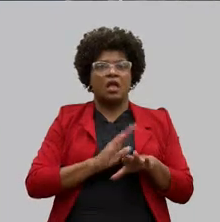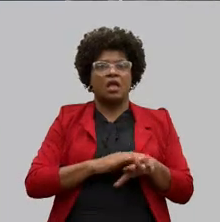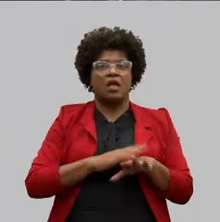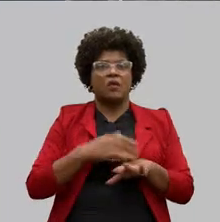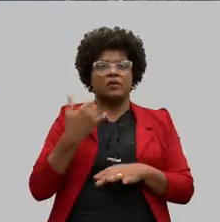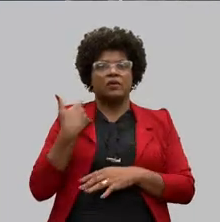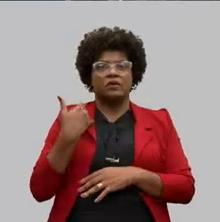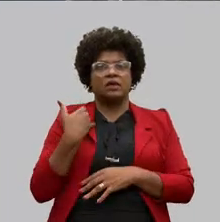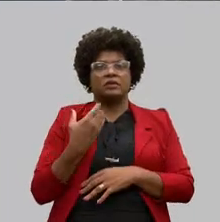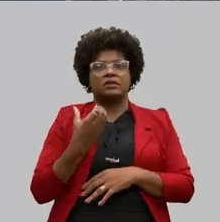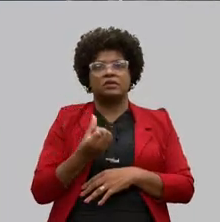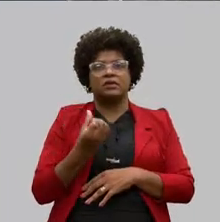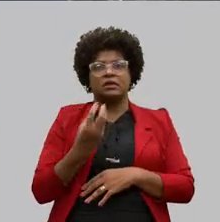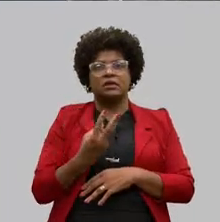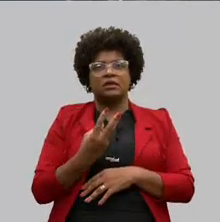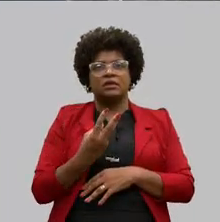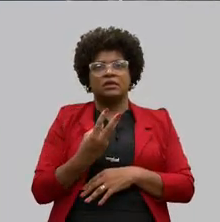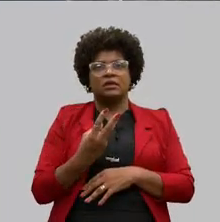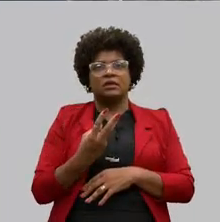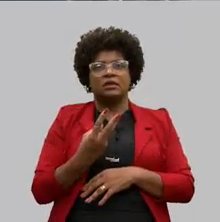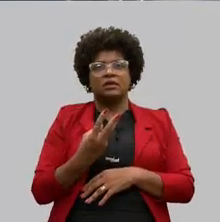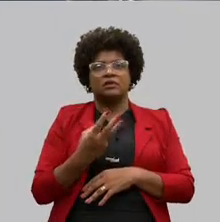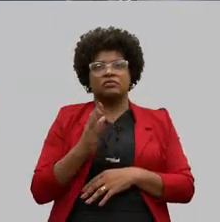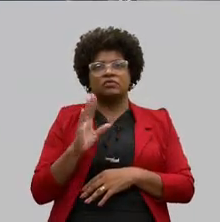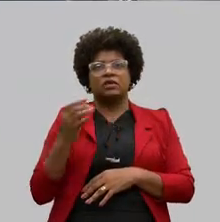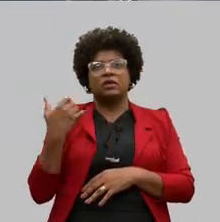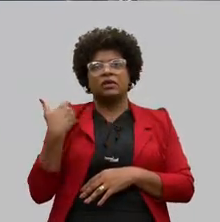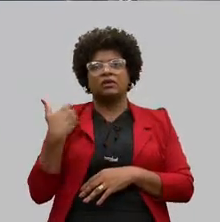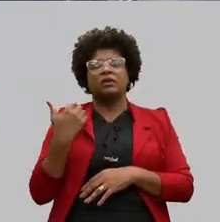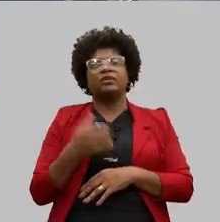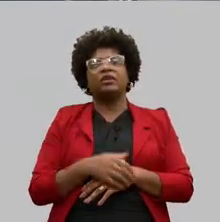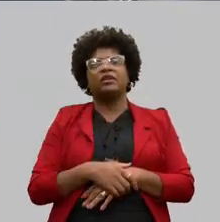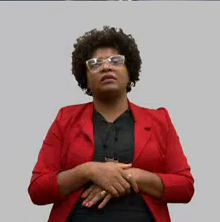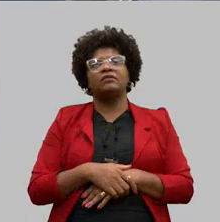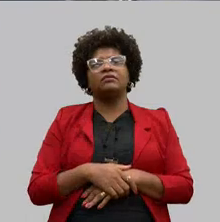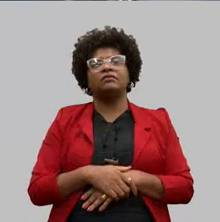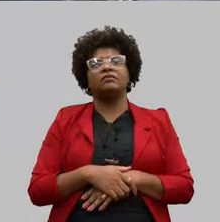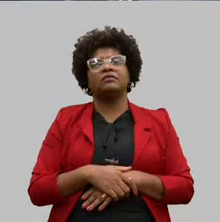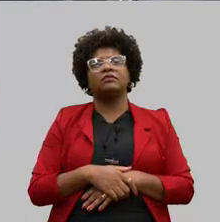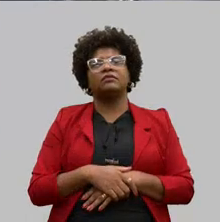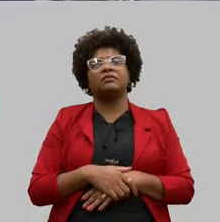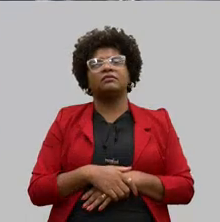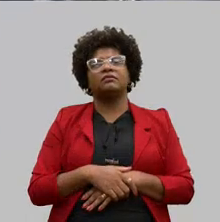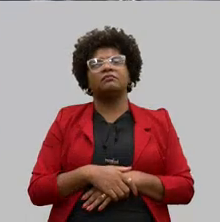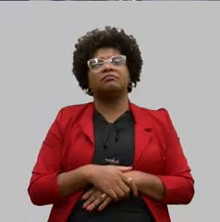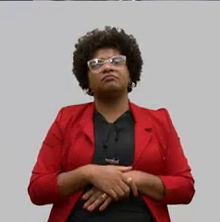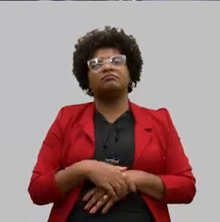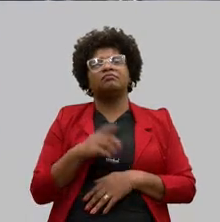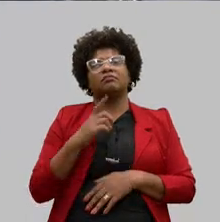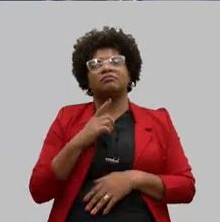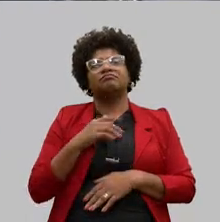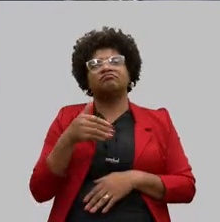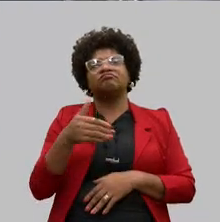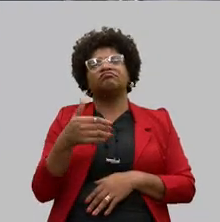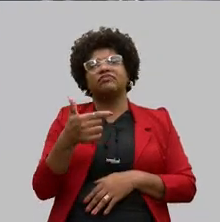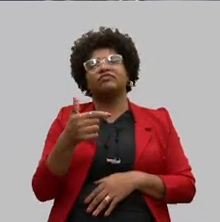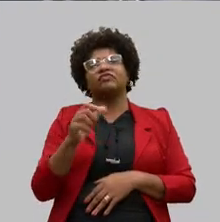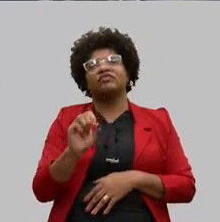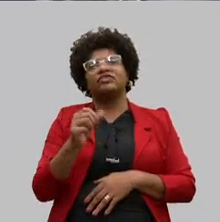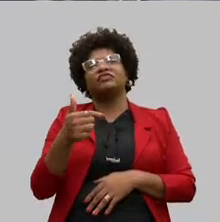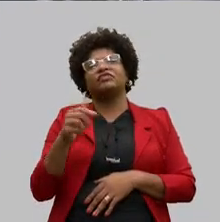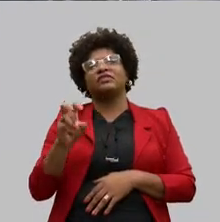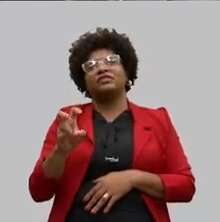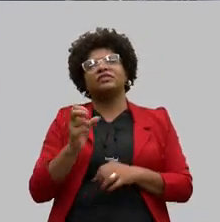anos vou fazer 64 já estou idoso né e a população brasileira daqui a 20 25 anos será uma